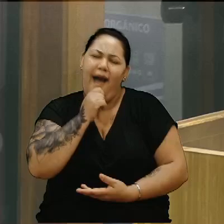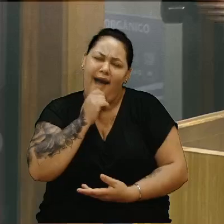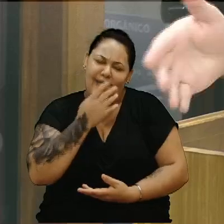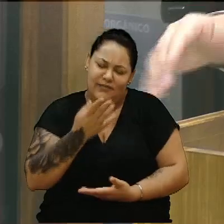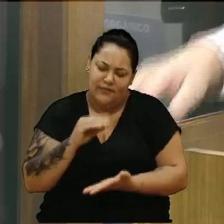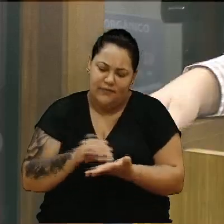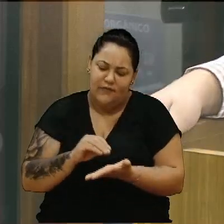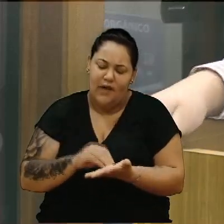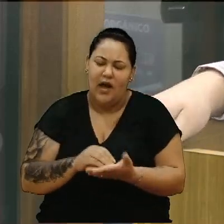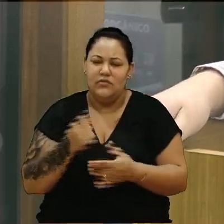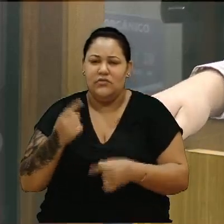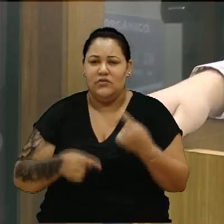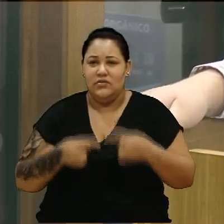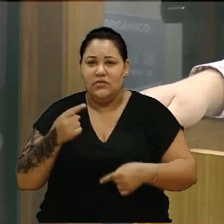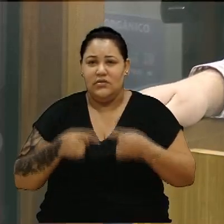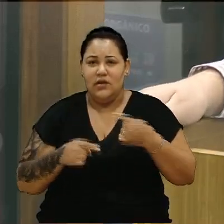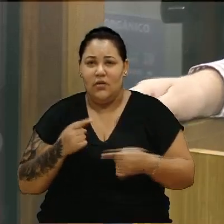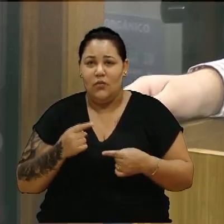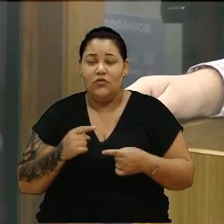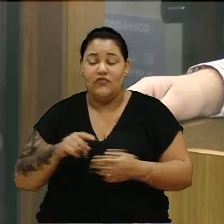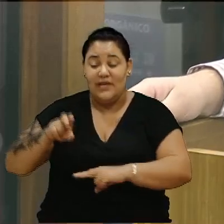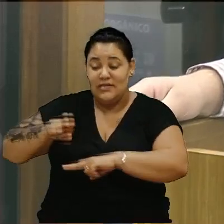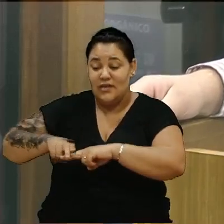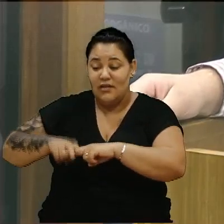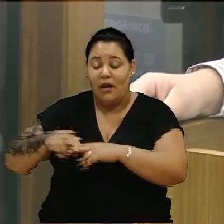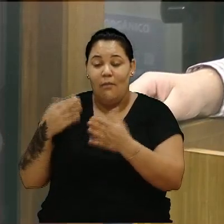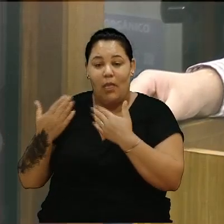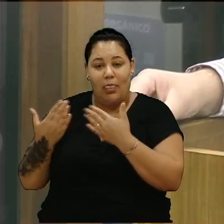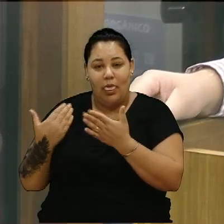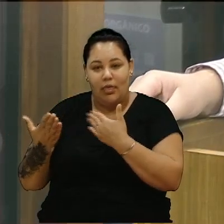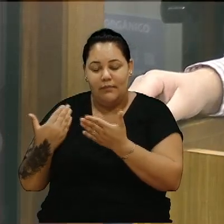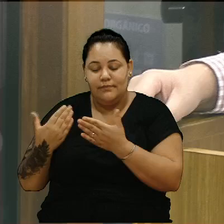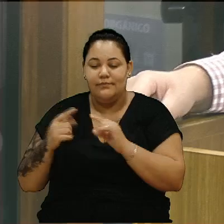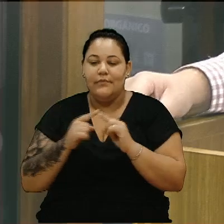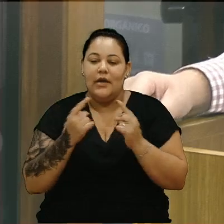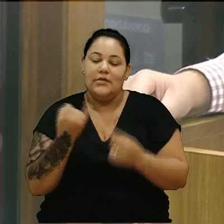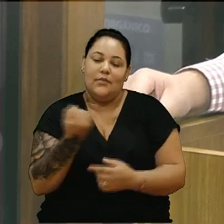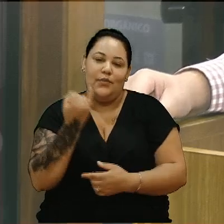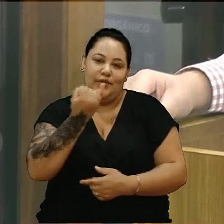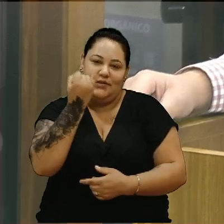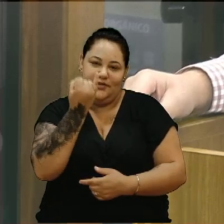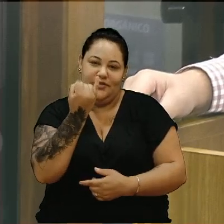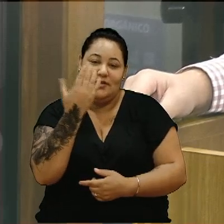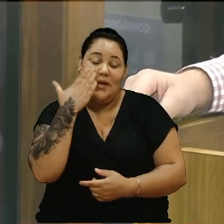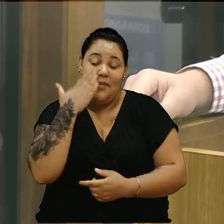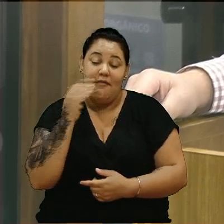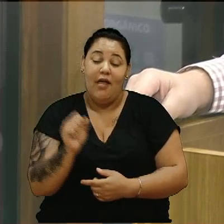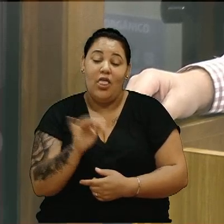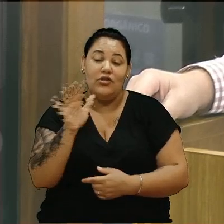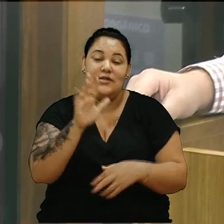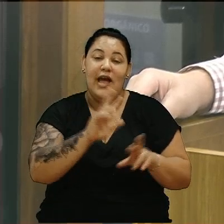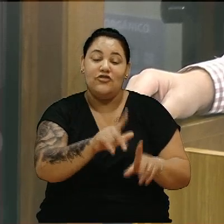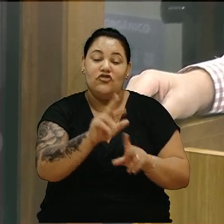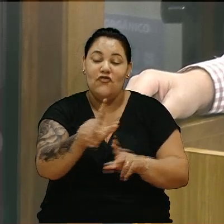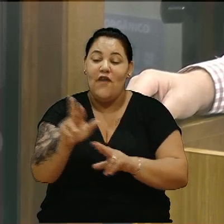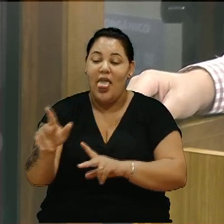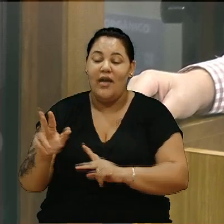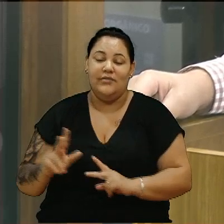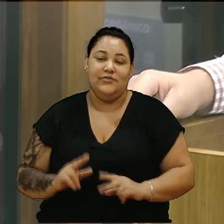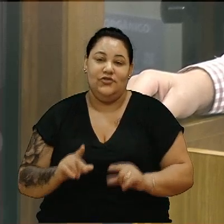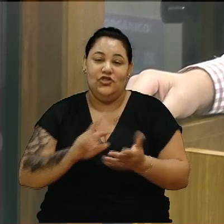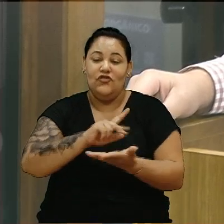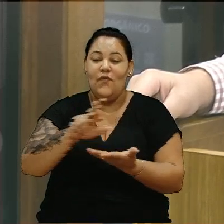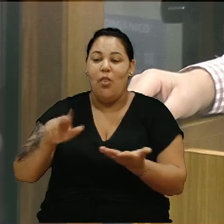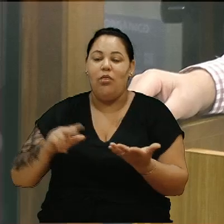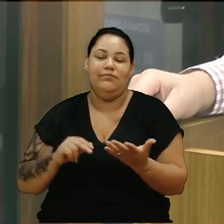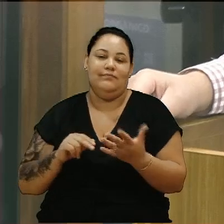elaborar, vai sentar, conversar sobre isso. Mas importante é celebrar a diversidade e eu também agradeço ao presidente Lucas, que tem